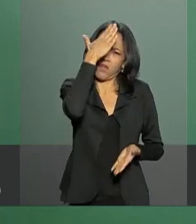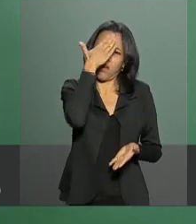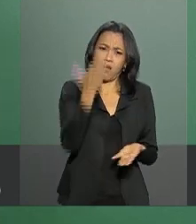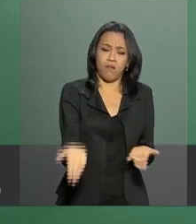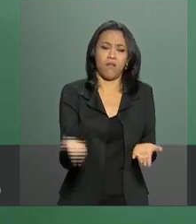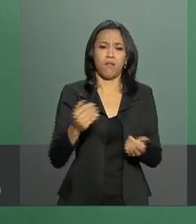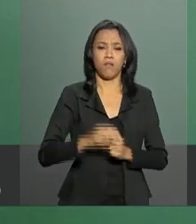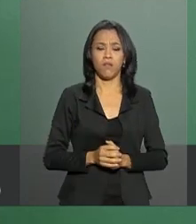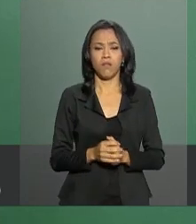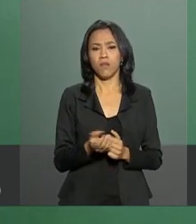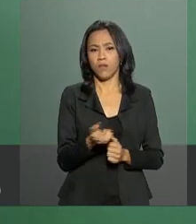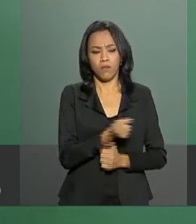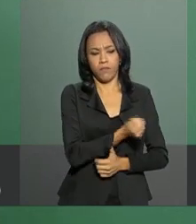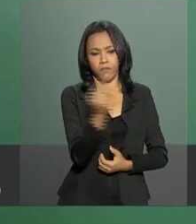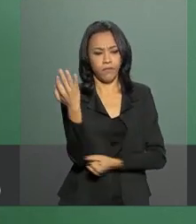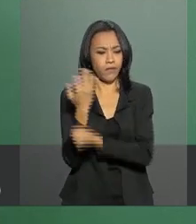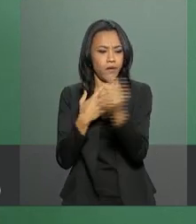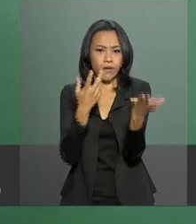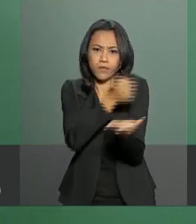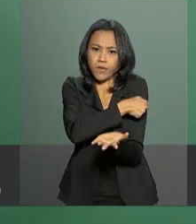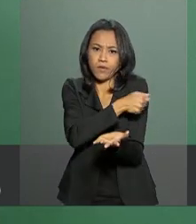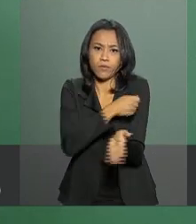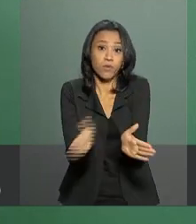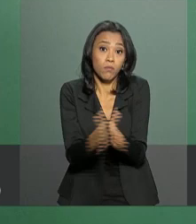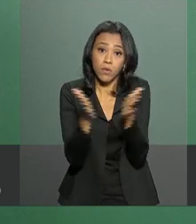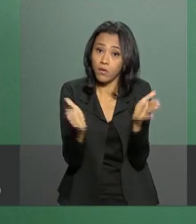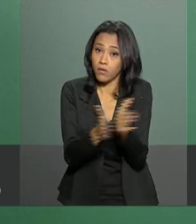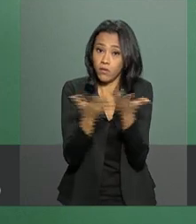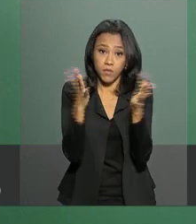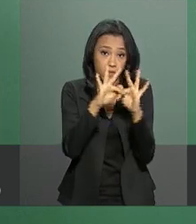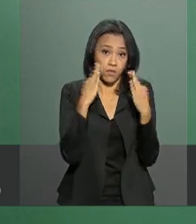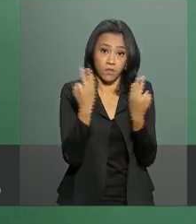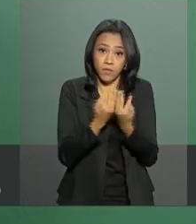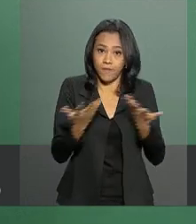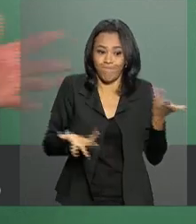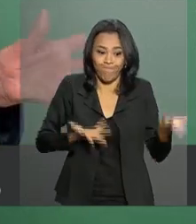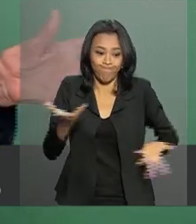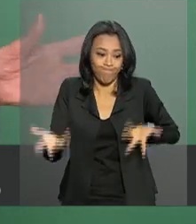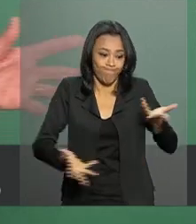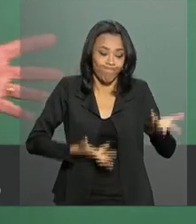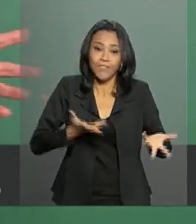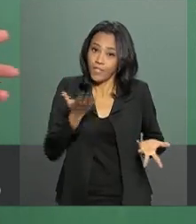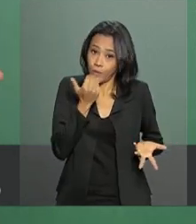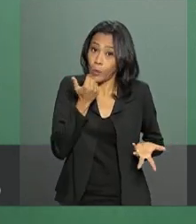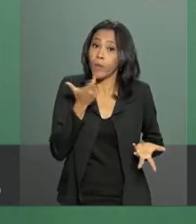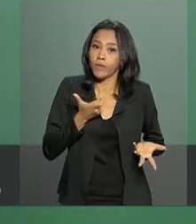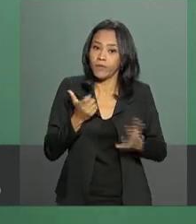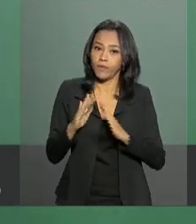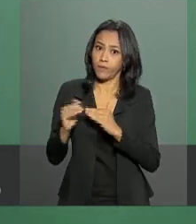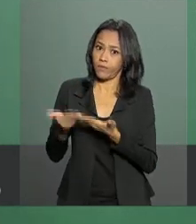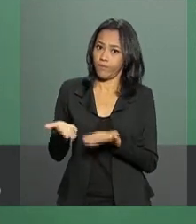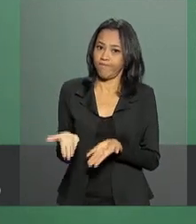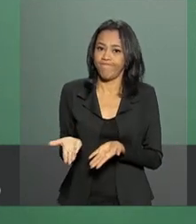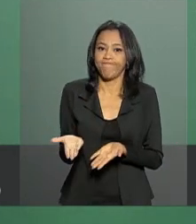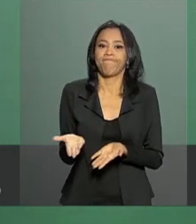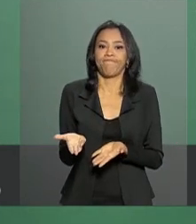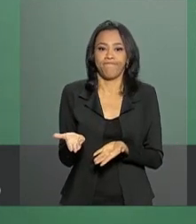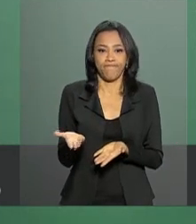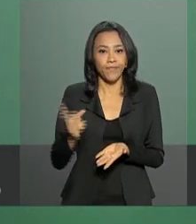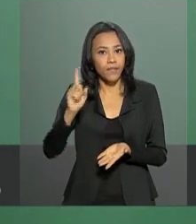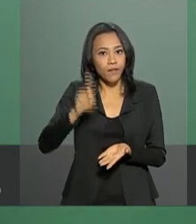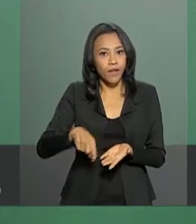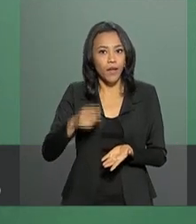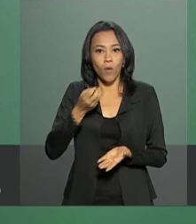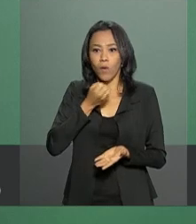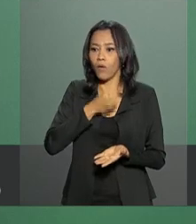que muitos dos alunos são carentes e vulneráveis de famílias vulneráveis eles se alimentam não é é é essa é a grande